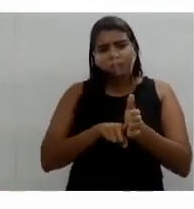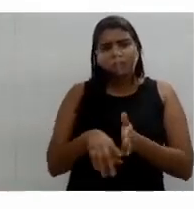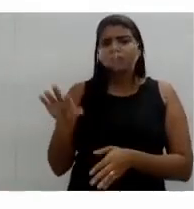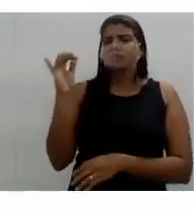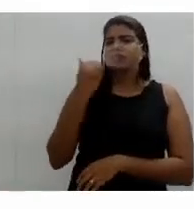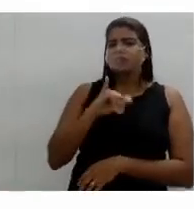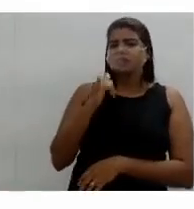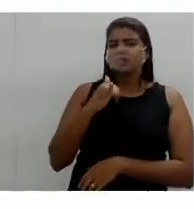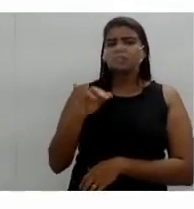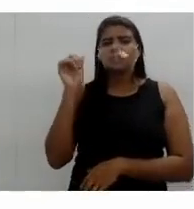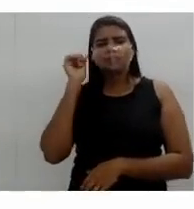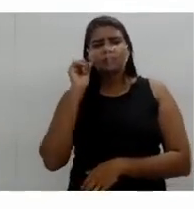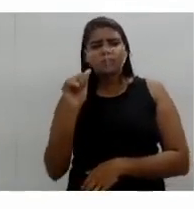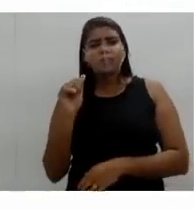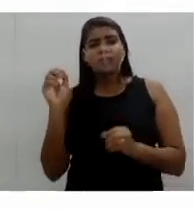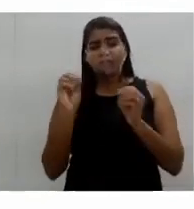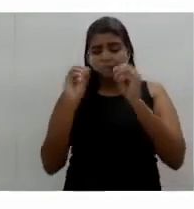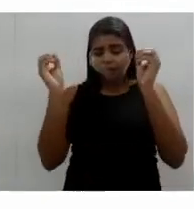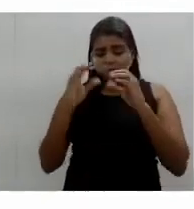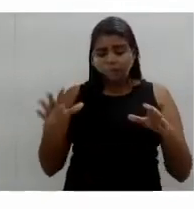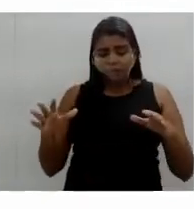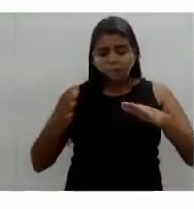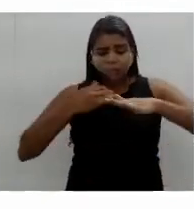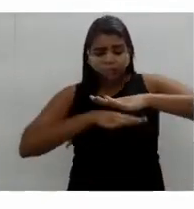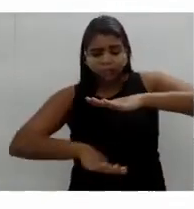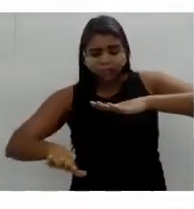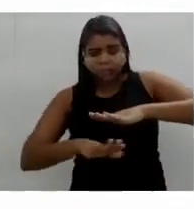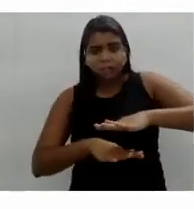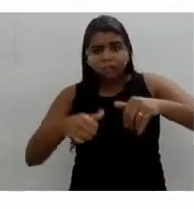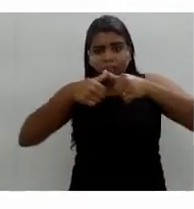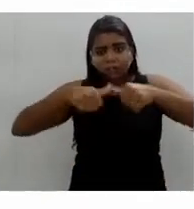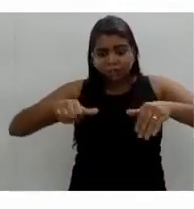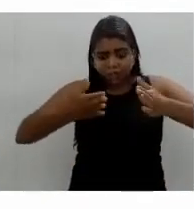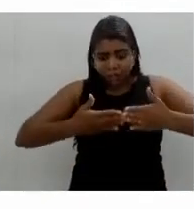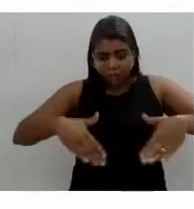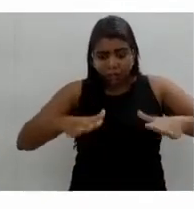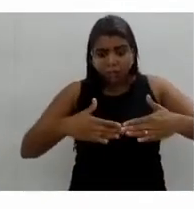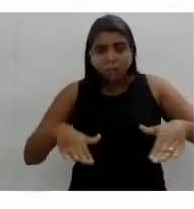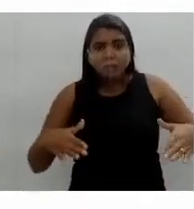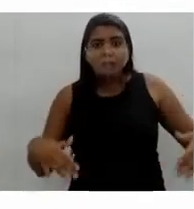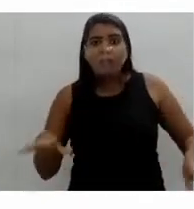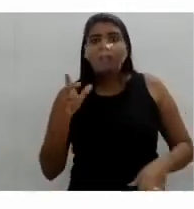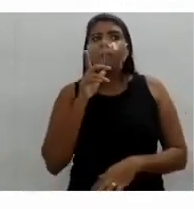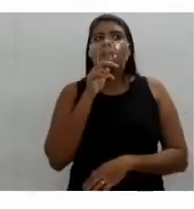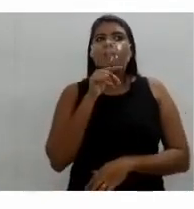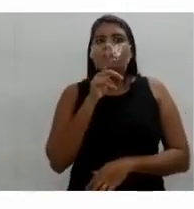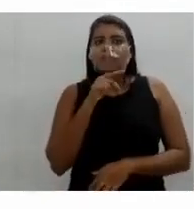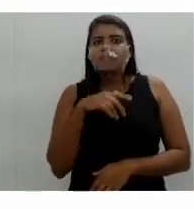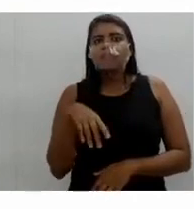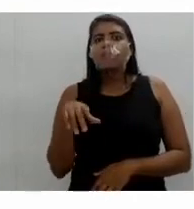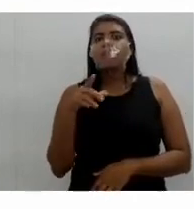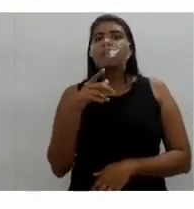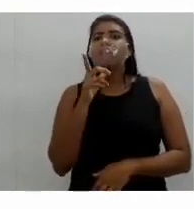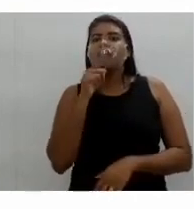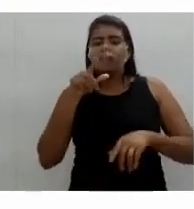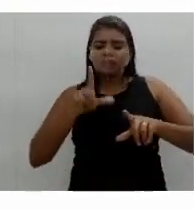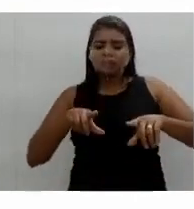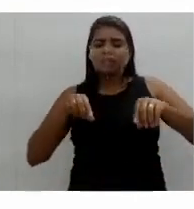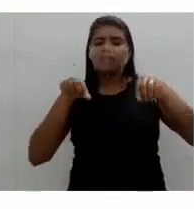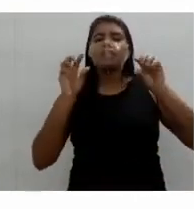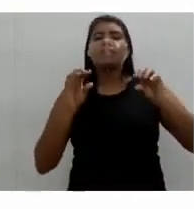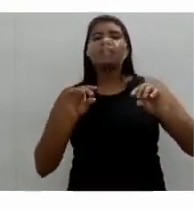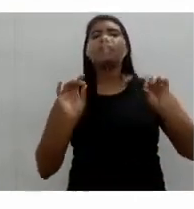italiana descobriu que embaixo dessa calota tem um mar de água no estado líquido. Então